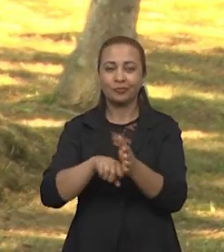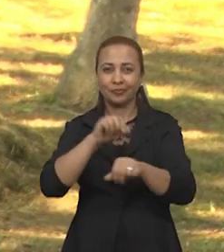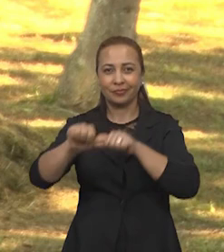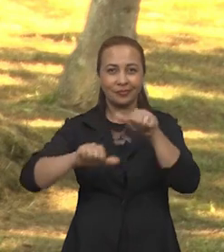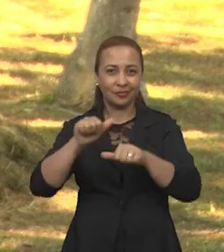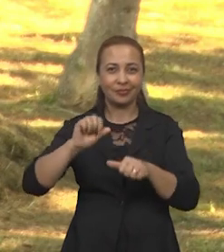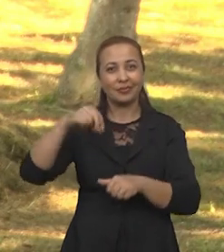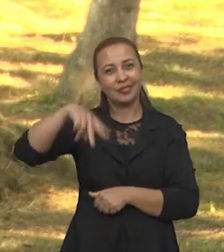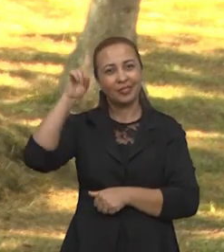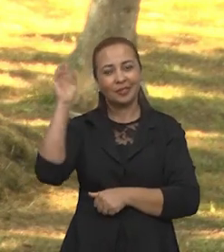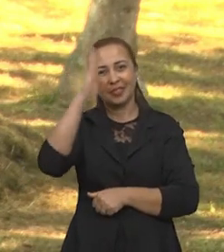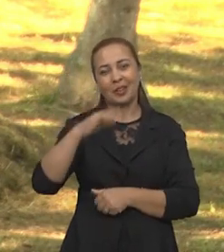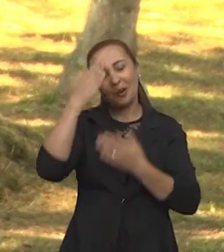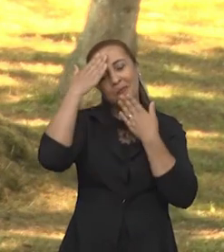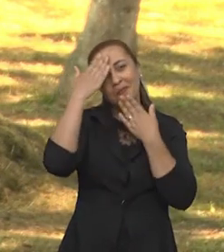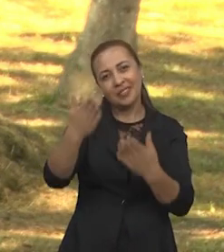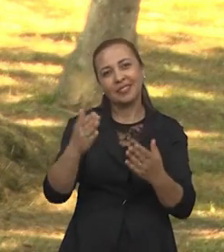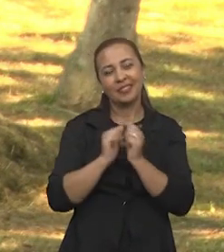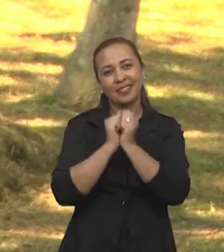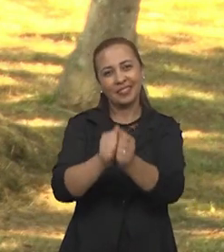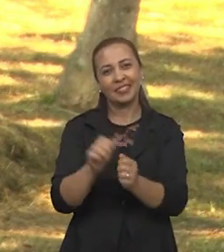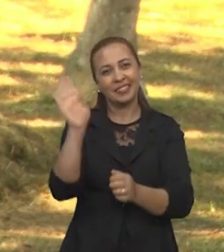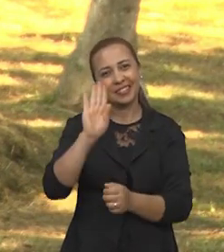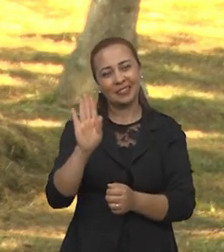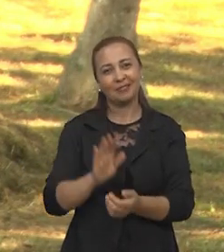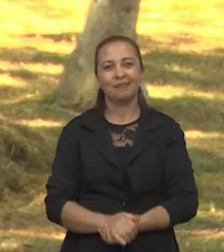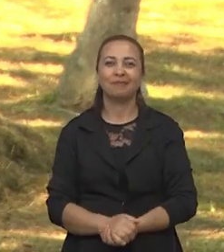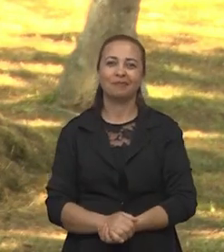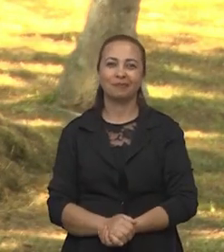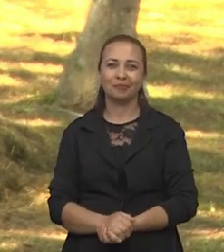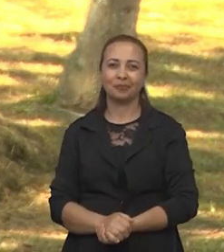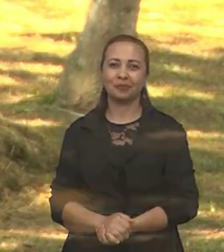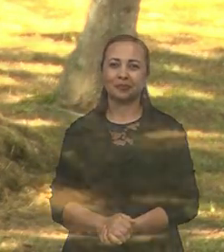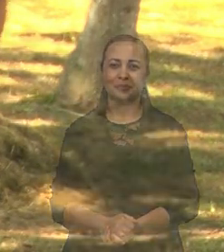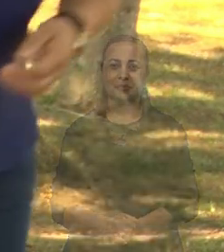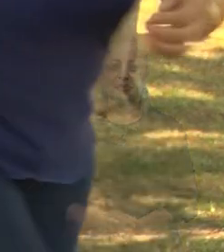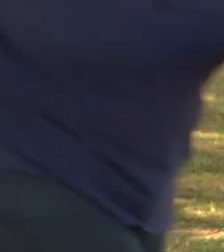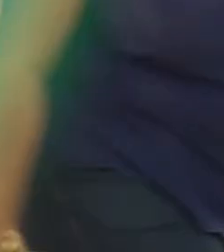desenvolvidas no Nordeste brasileiro. Muito obrigada pela companhia e até lá!